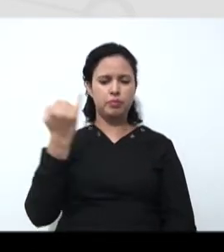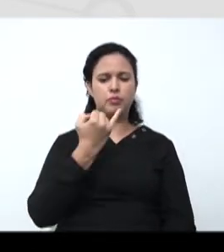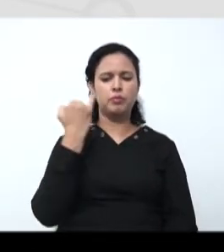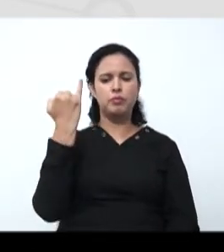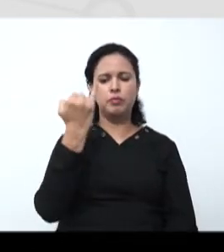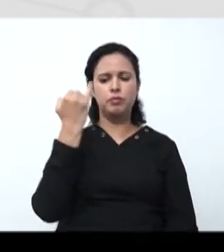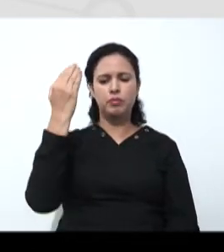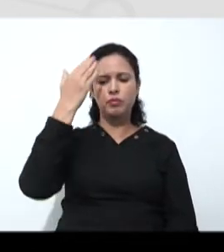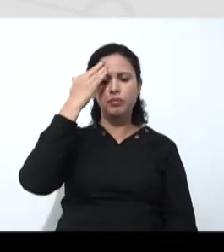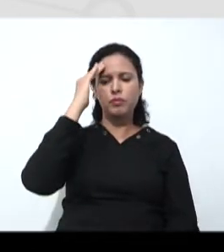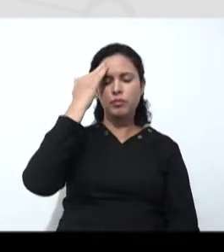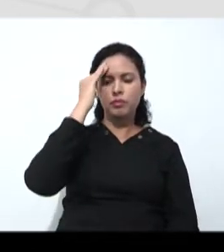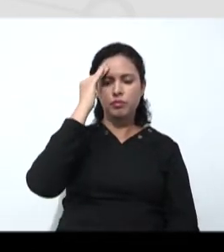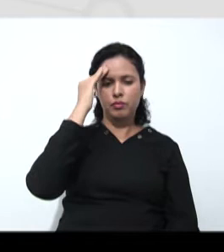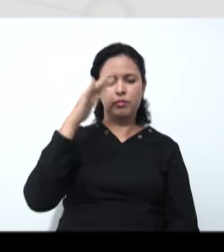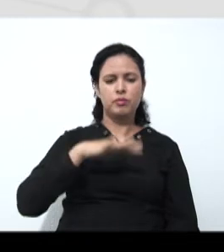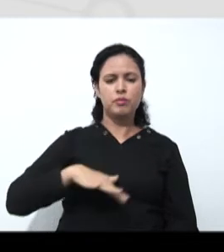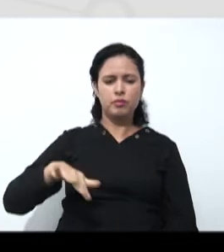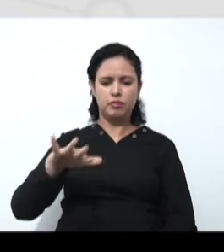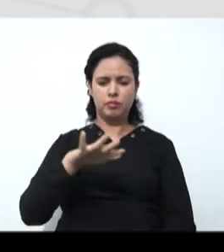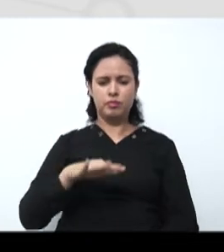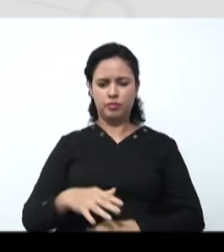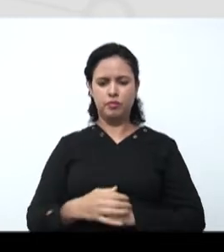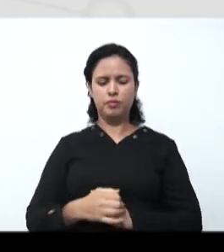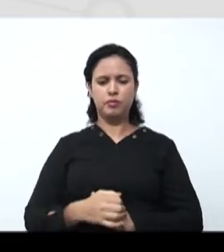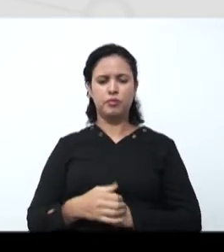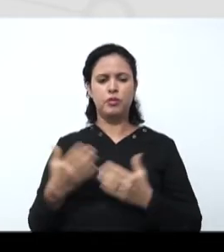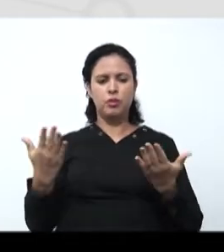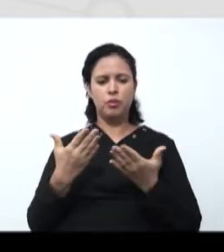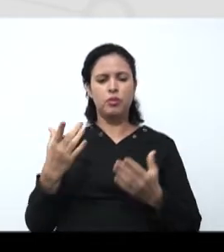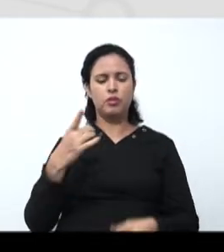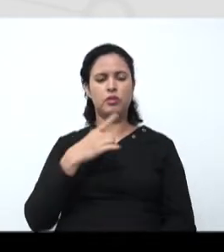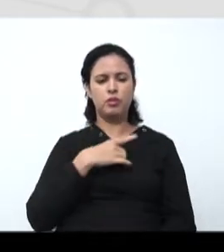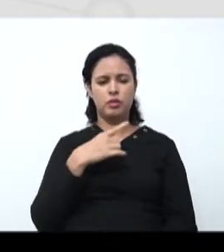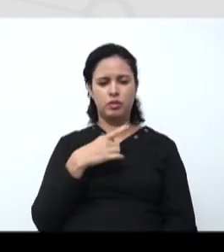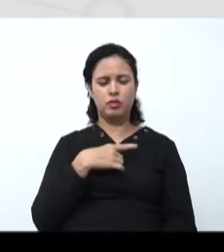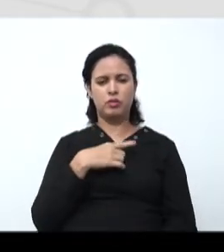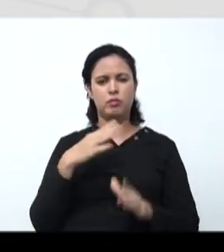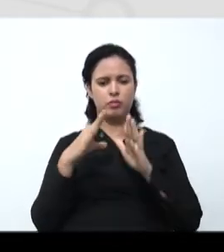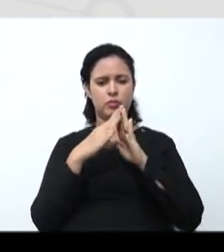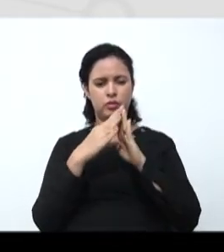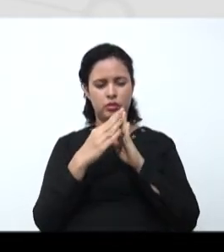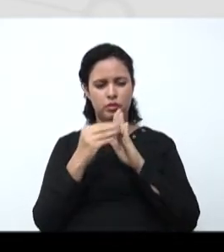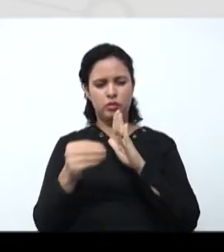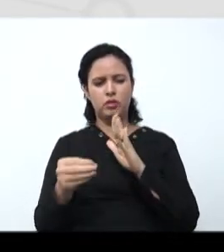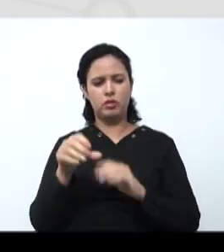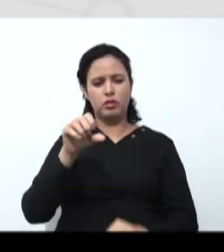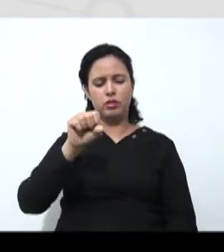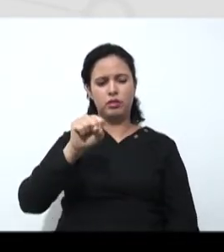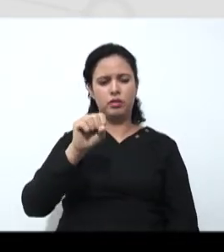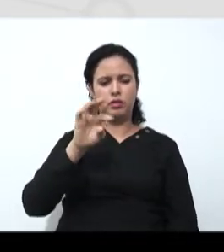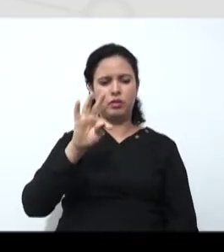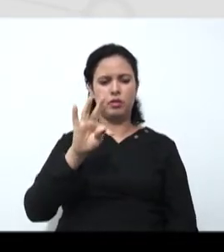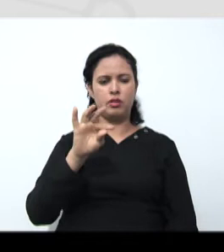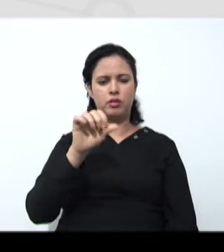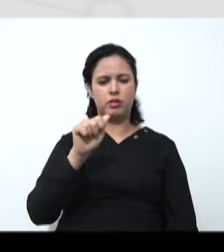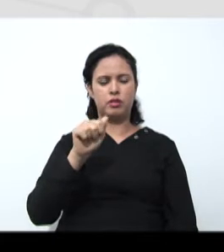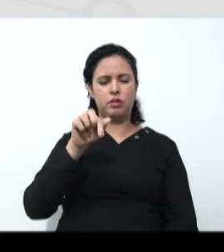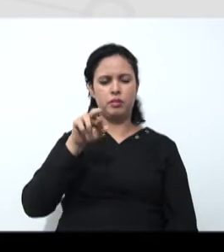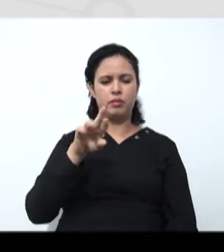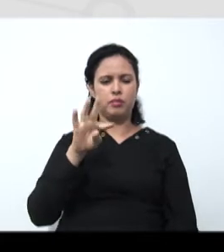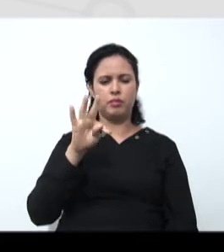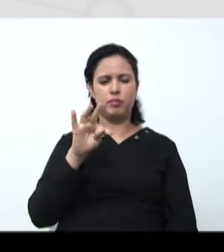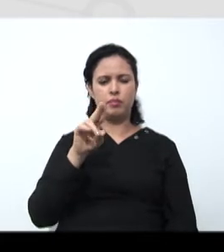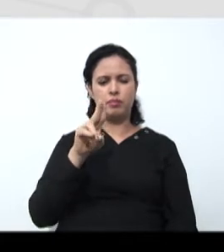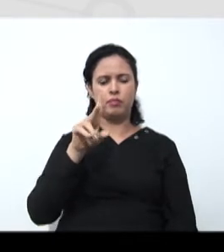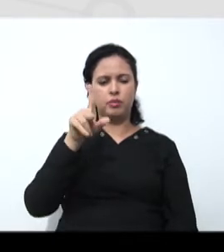a complexidade desse mercado. Hoje em dia a gente tem modelos de empreendimentos baseados em negócios que são as startups.